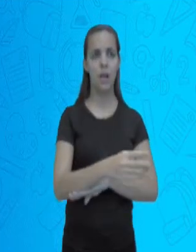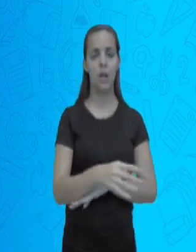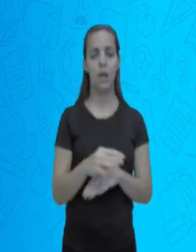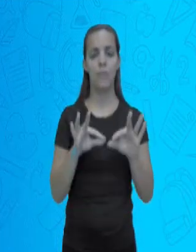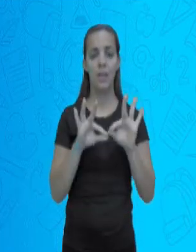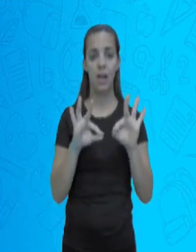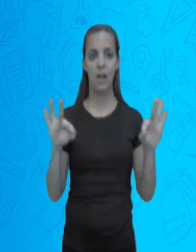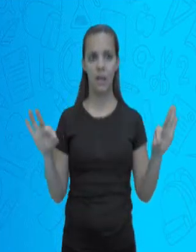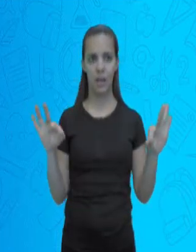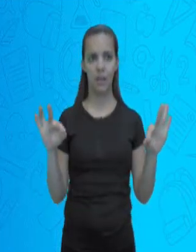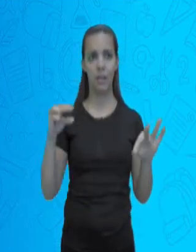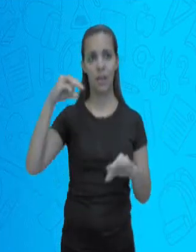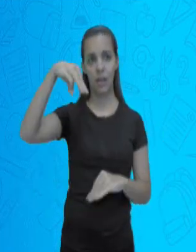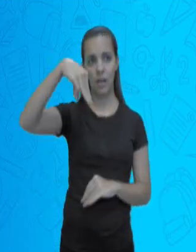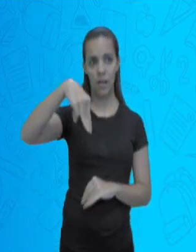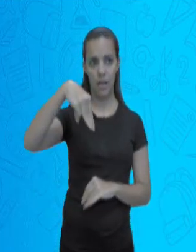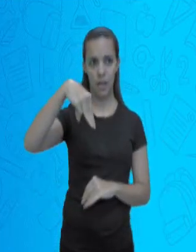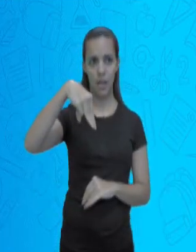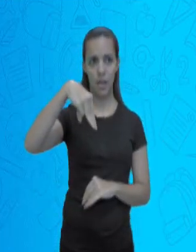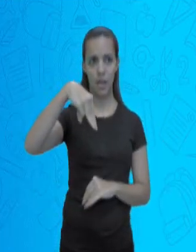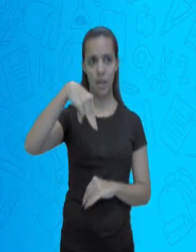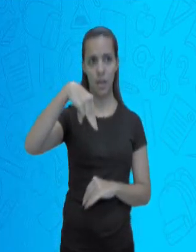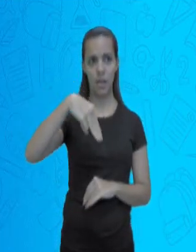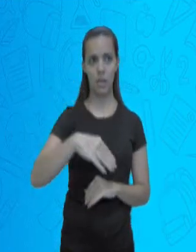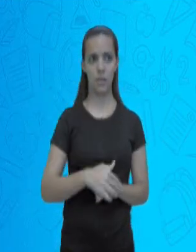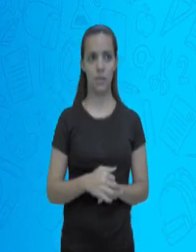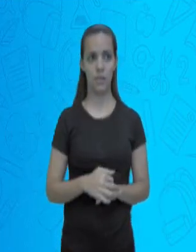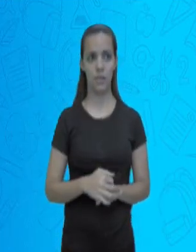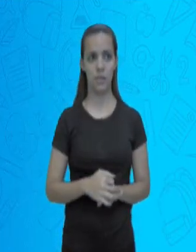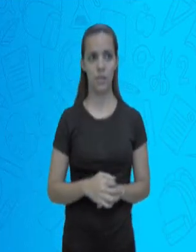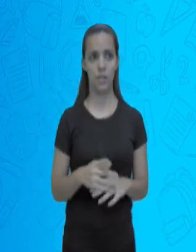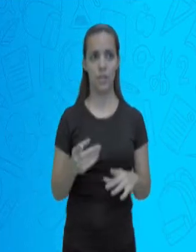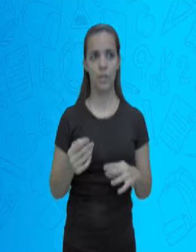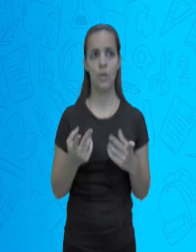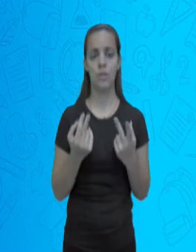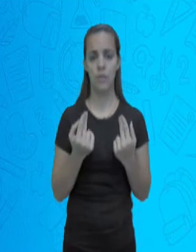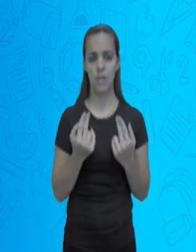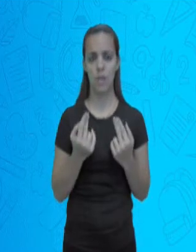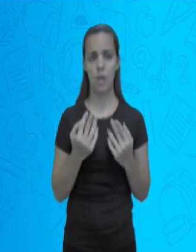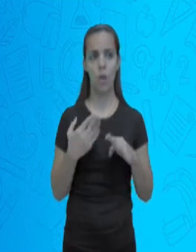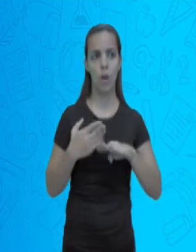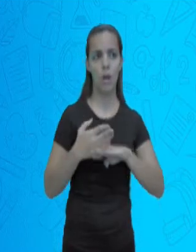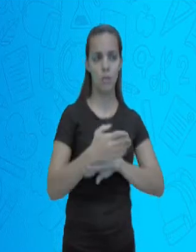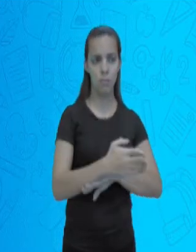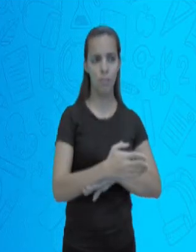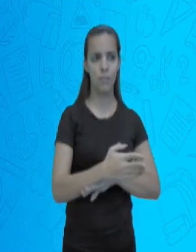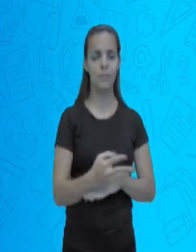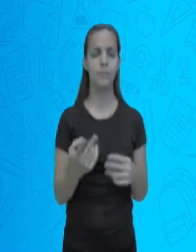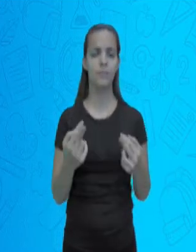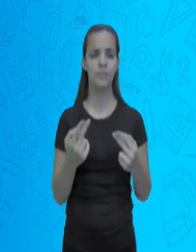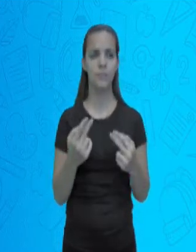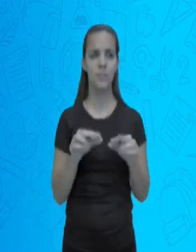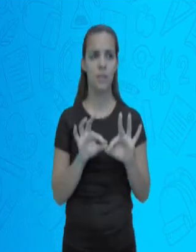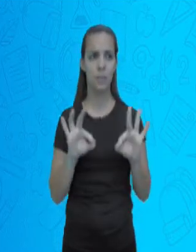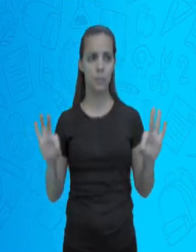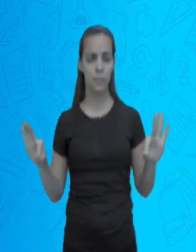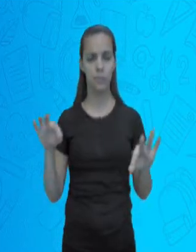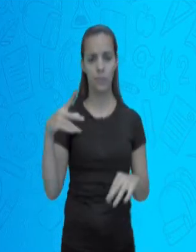ou a reta M, que vai ser a mediatriz do segmento AB, e ela também é uma